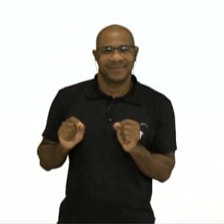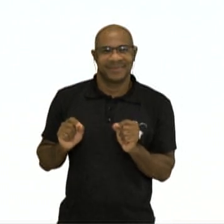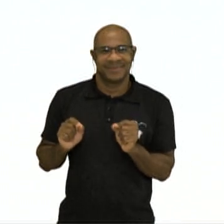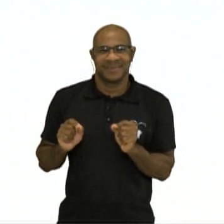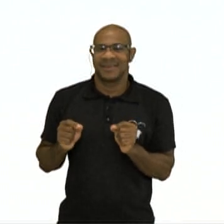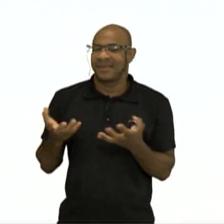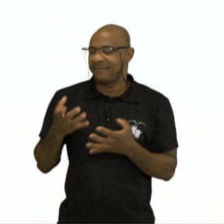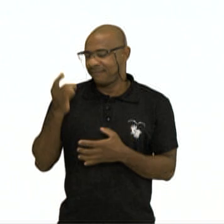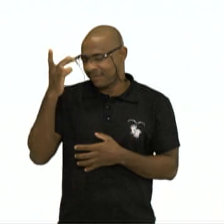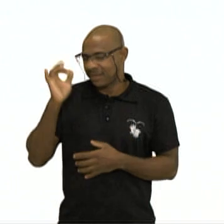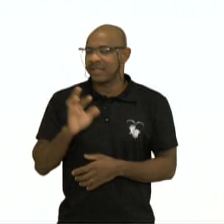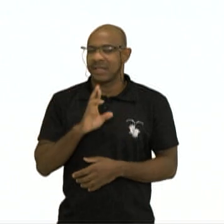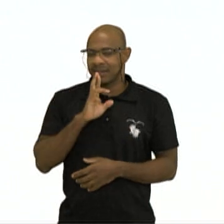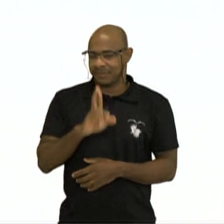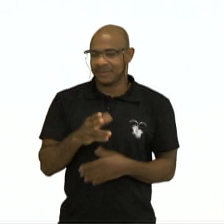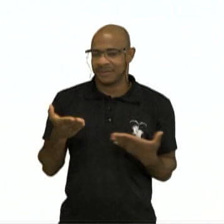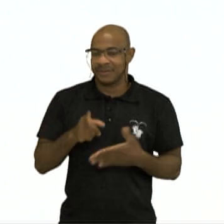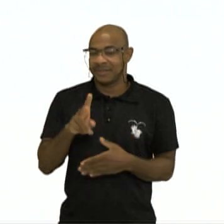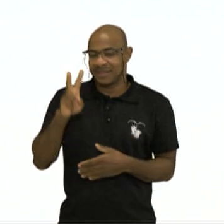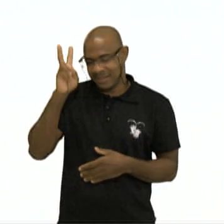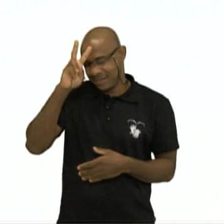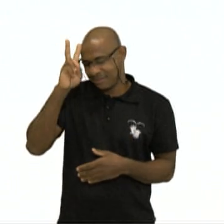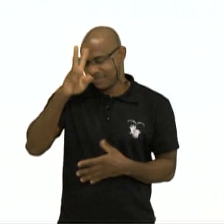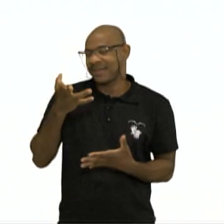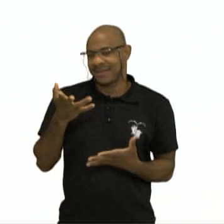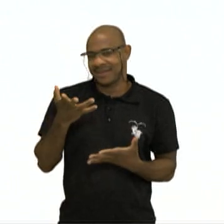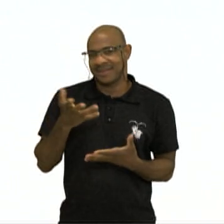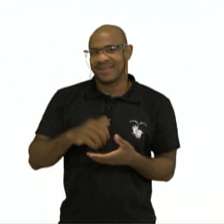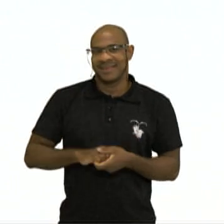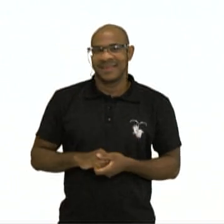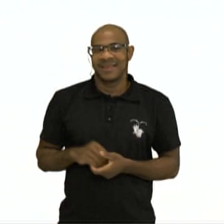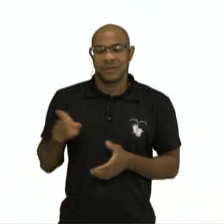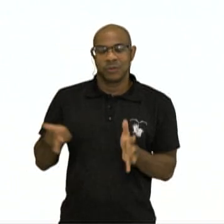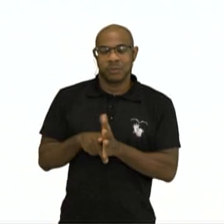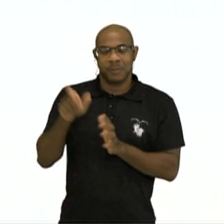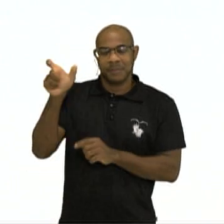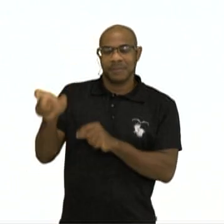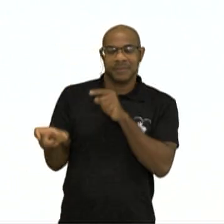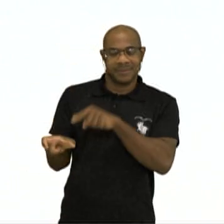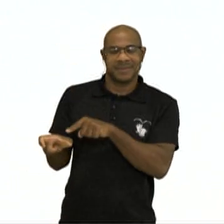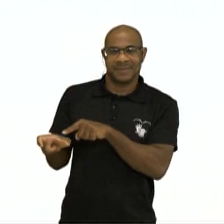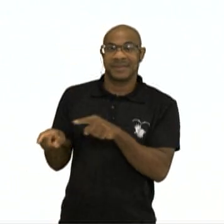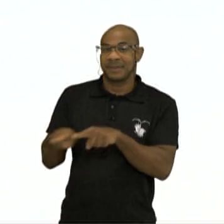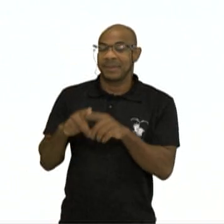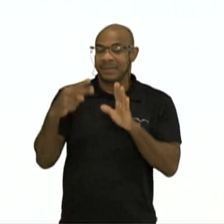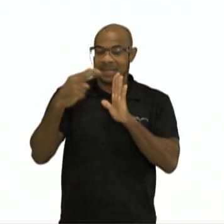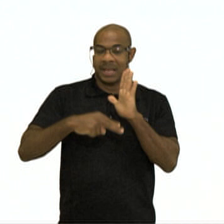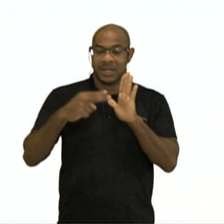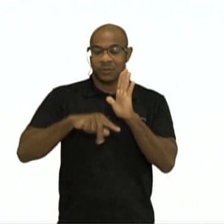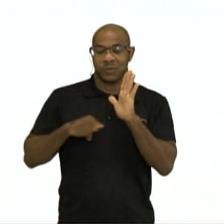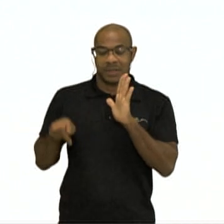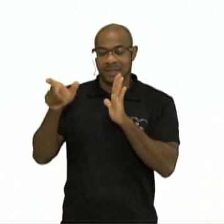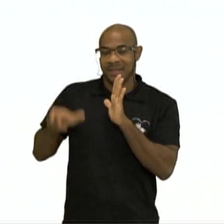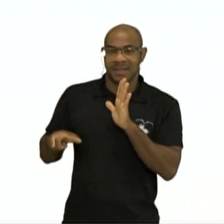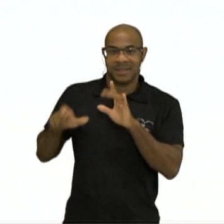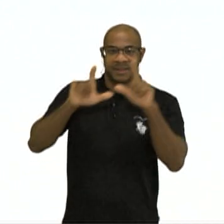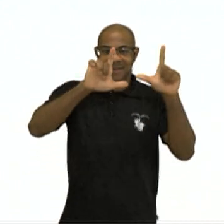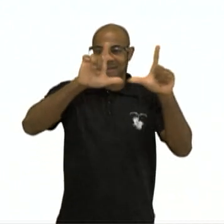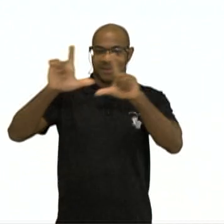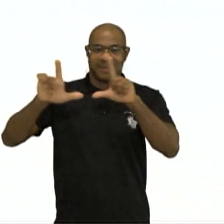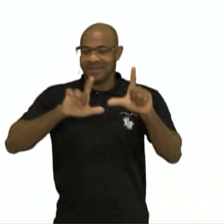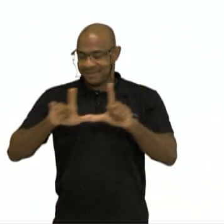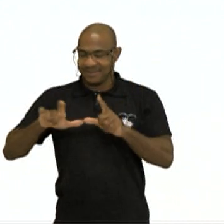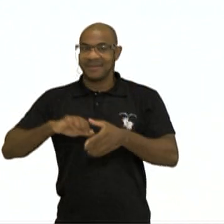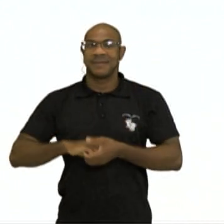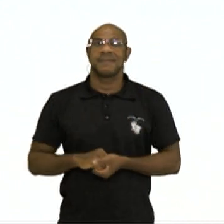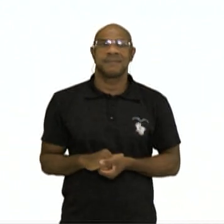ser fácil responder se você se lembrar dessa construção do personagem e da leitura que a gente fez da comic trip agora. Letra